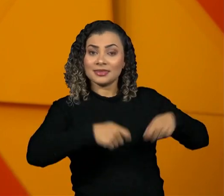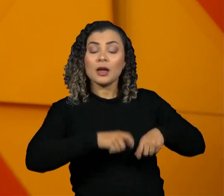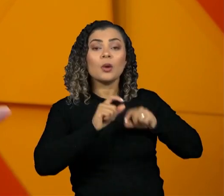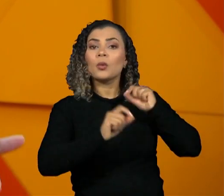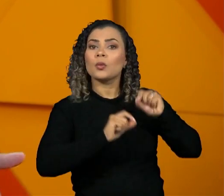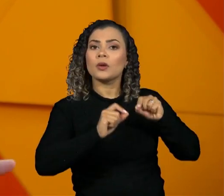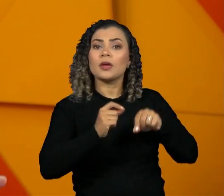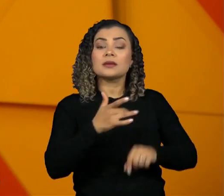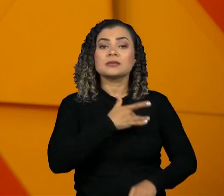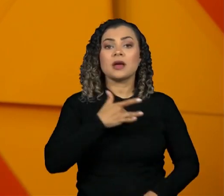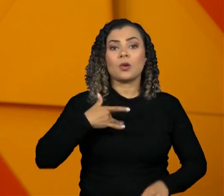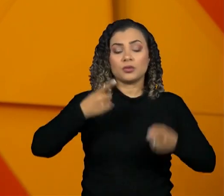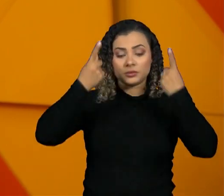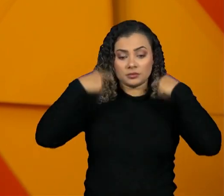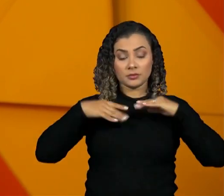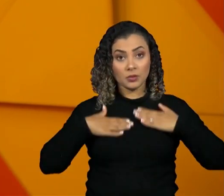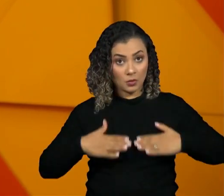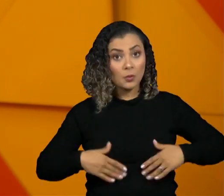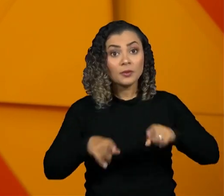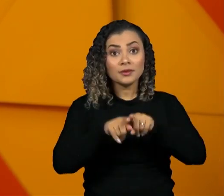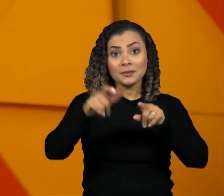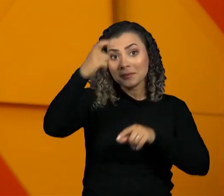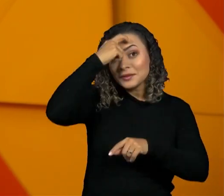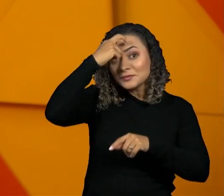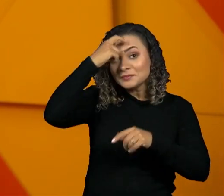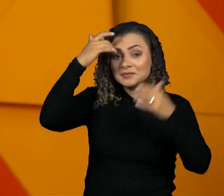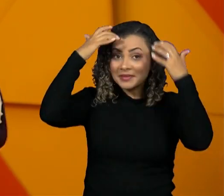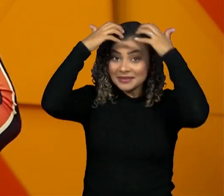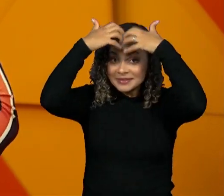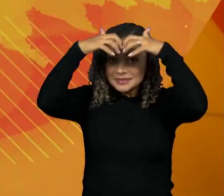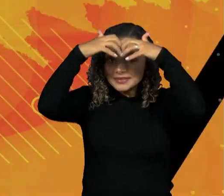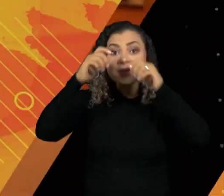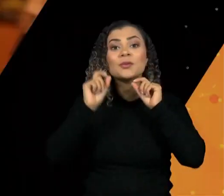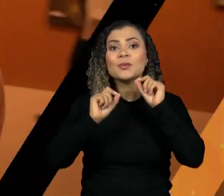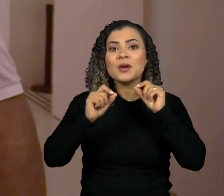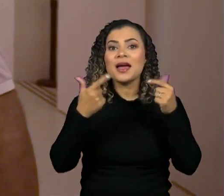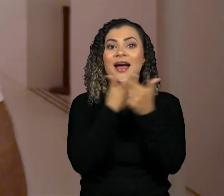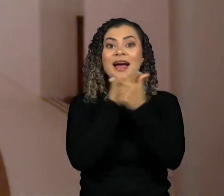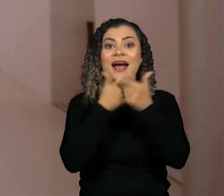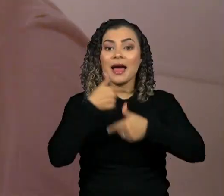questões da nossa saúde física e mental. Risoterapia.